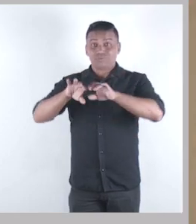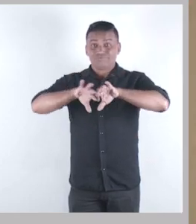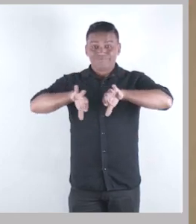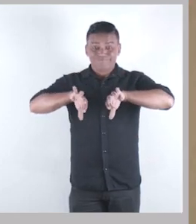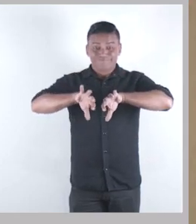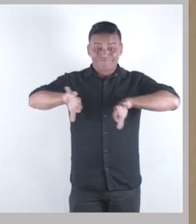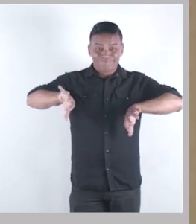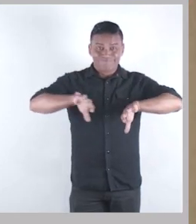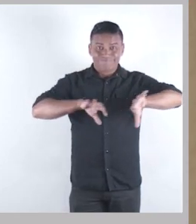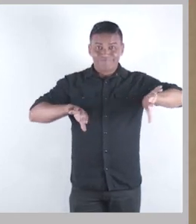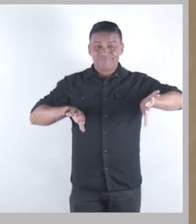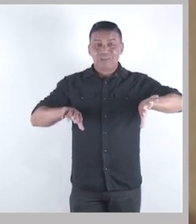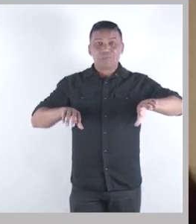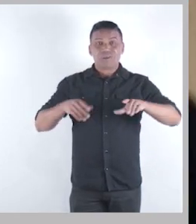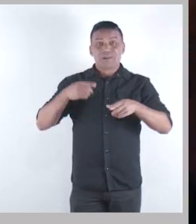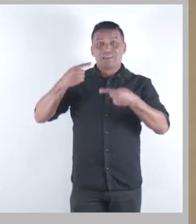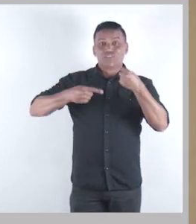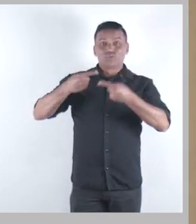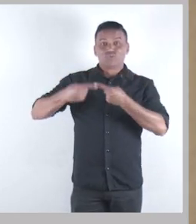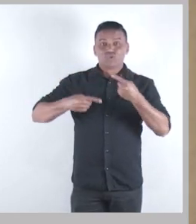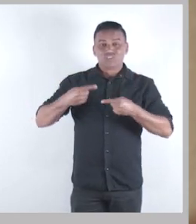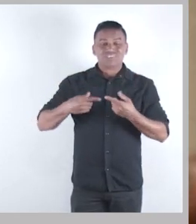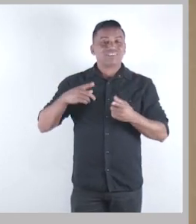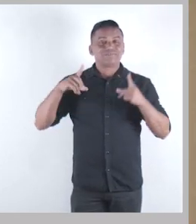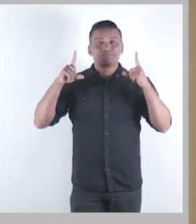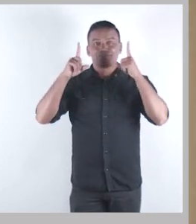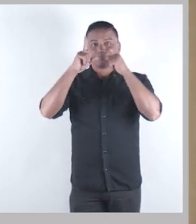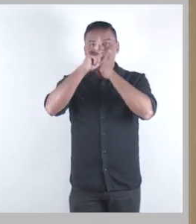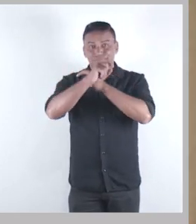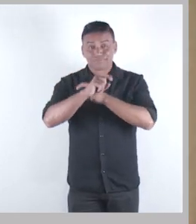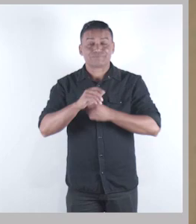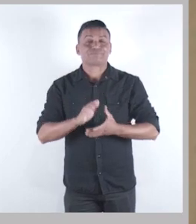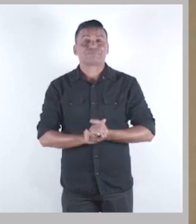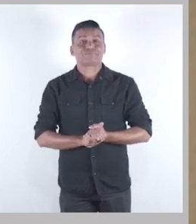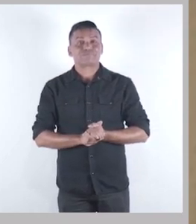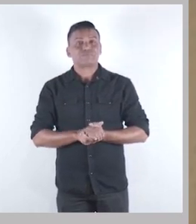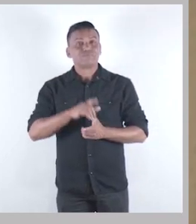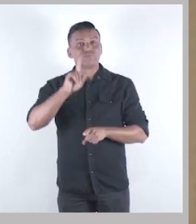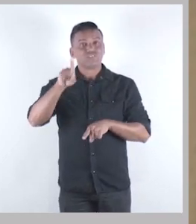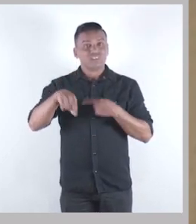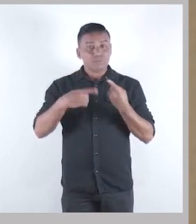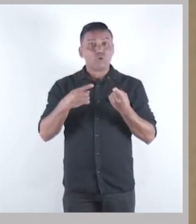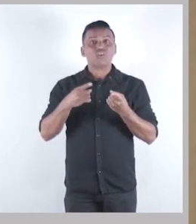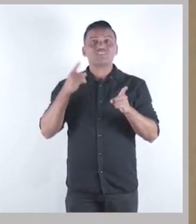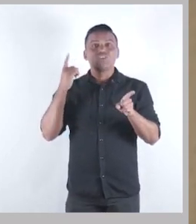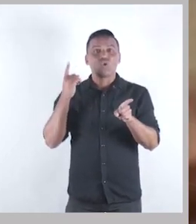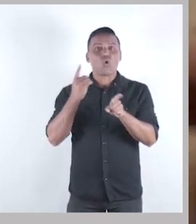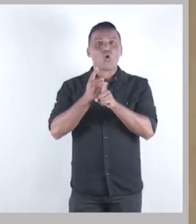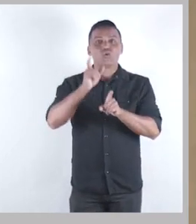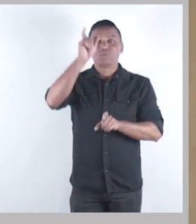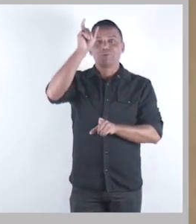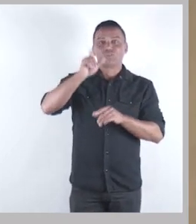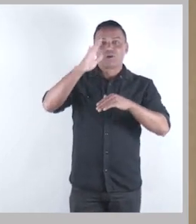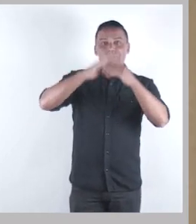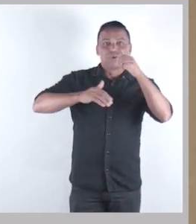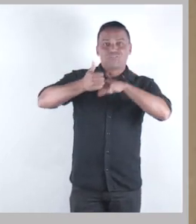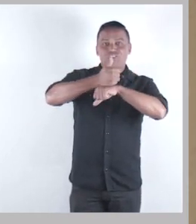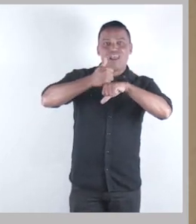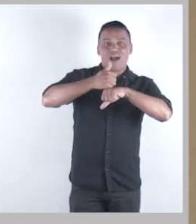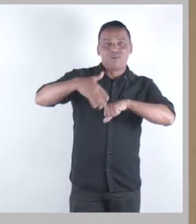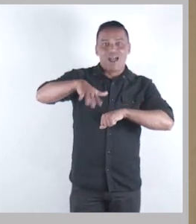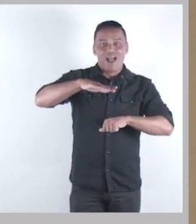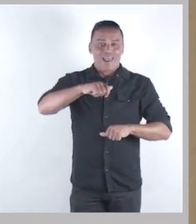fica complicado depois para discutir. Depois introduzimos um encontro com o escritor, que era o último sábado de cada